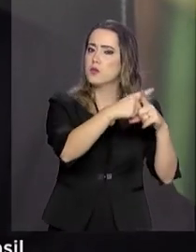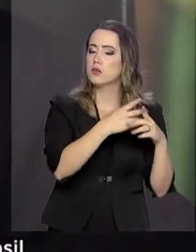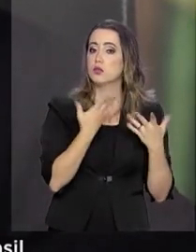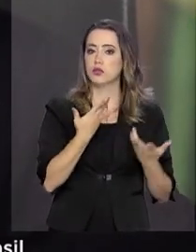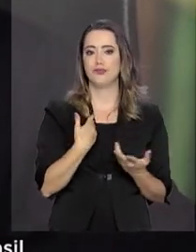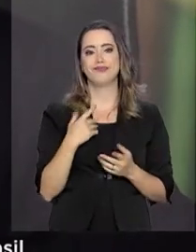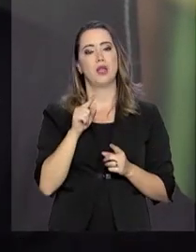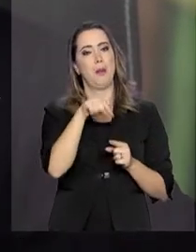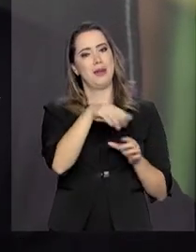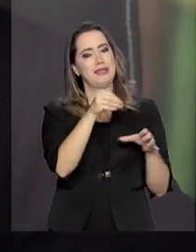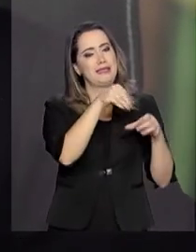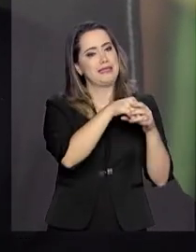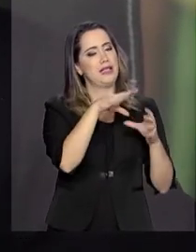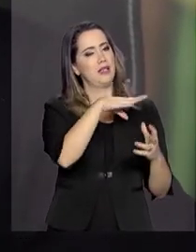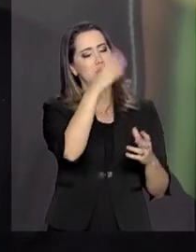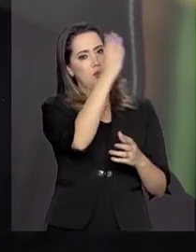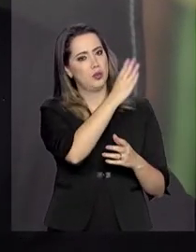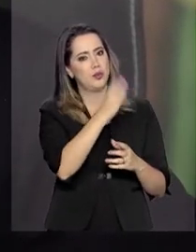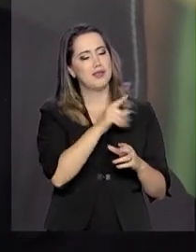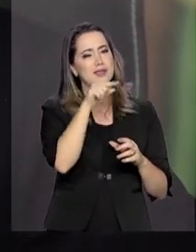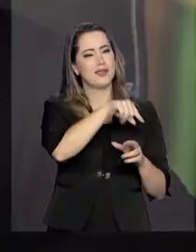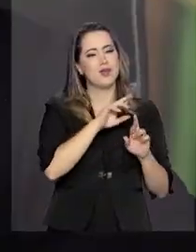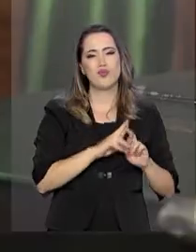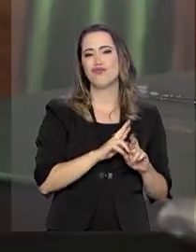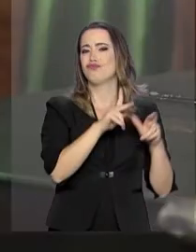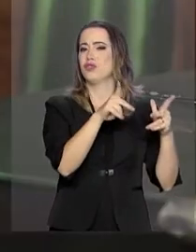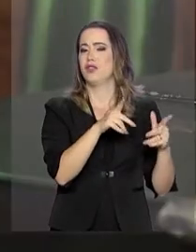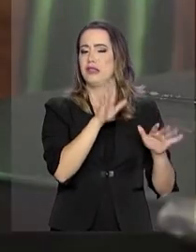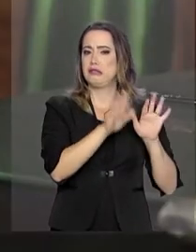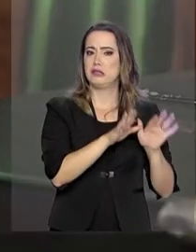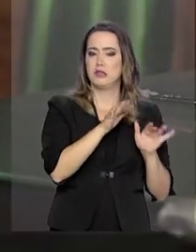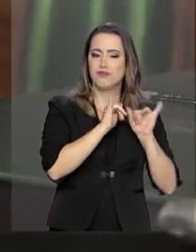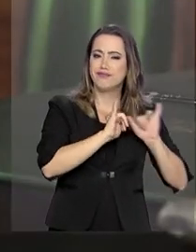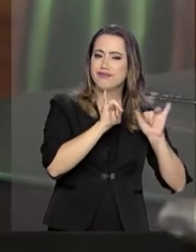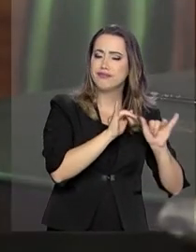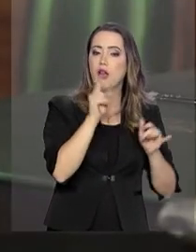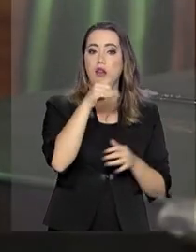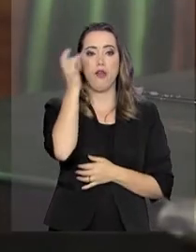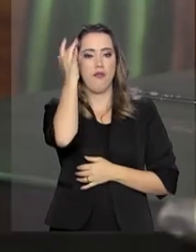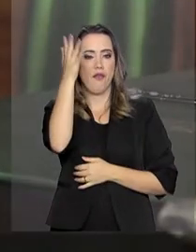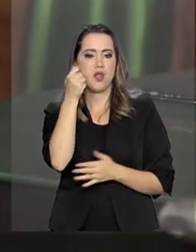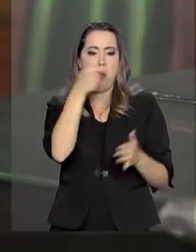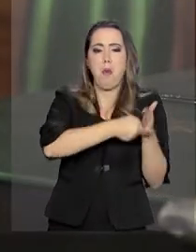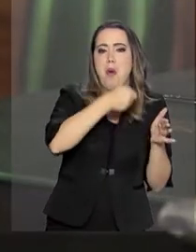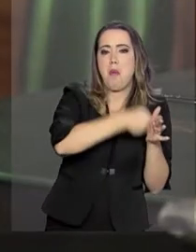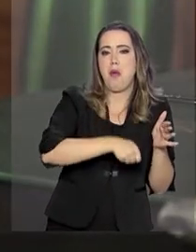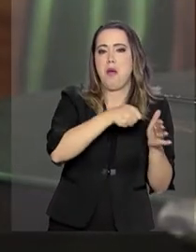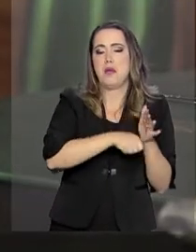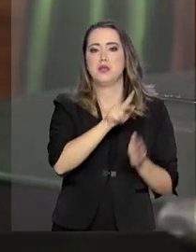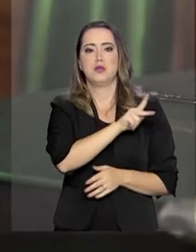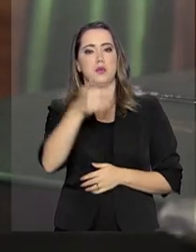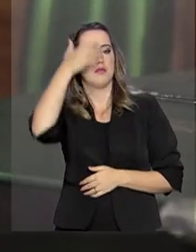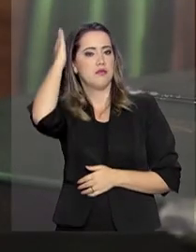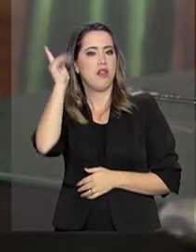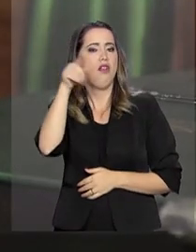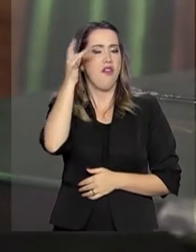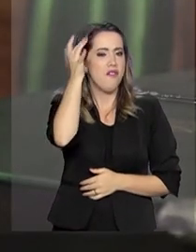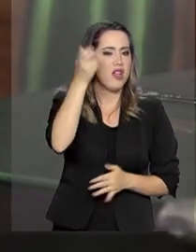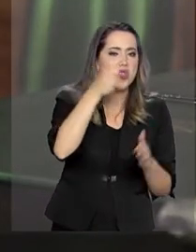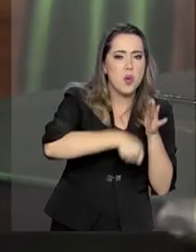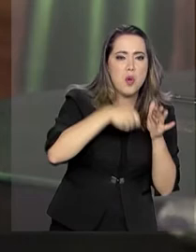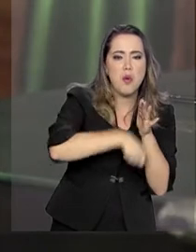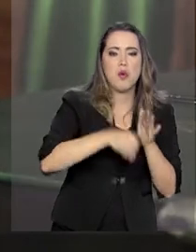coincide com o brasil que alguns propagam internamente é fácil bater no michel temer é fácil bater no governo